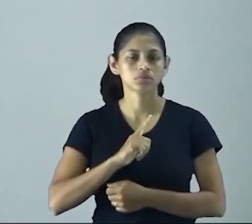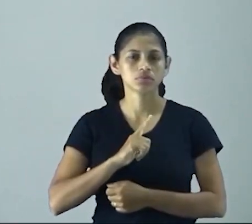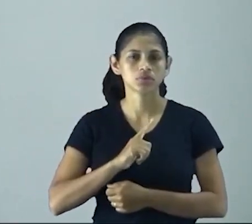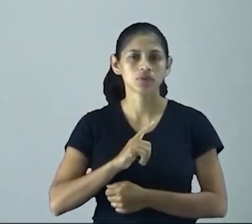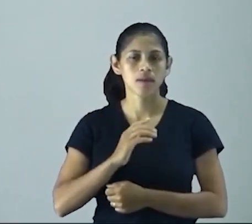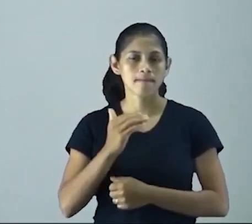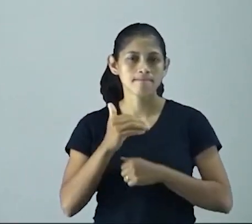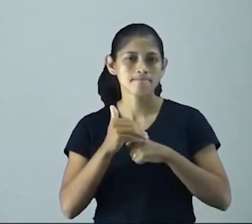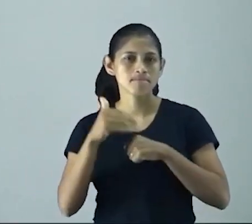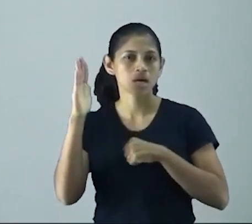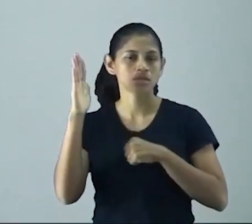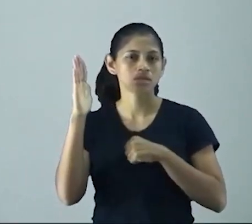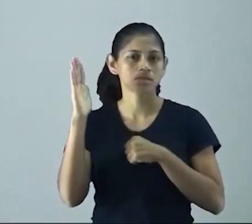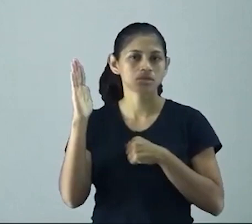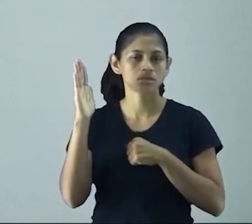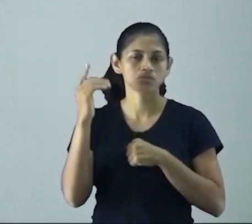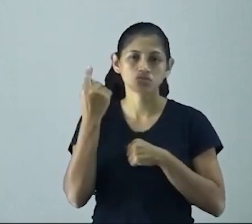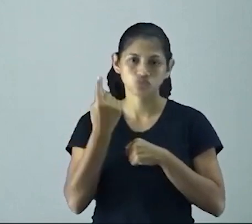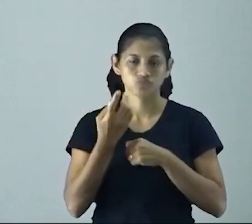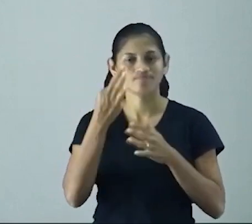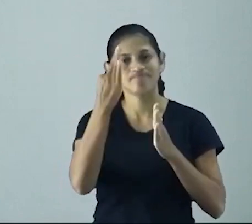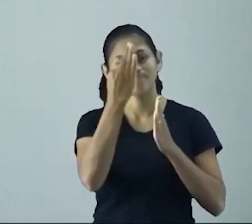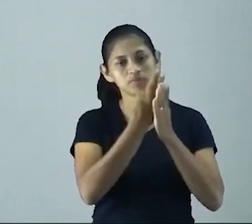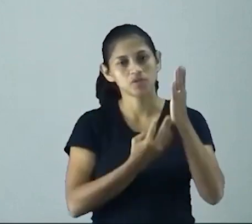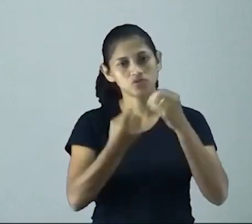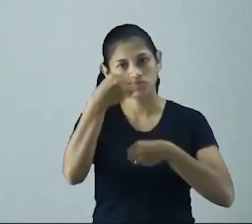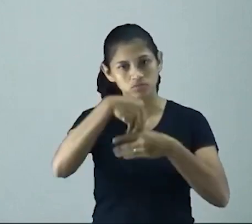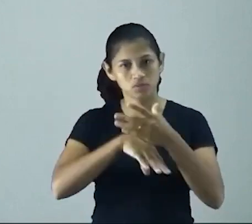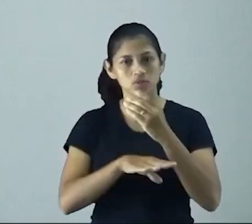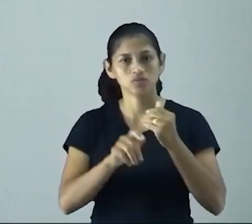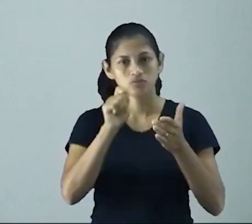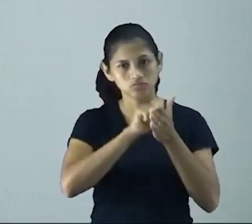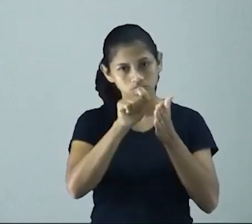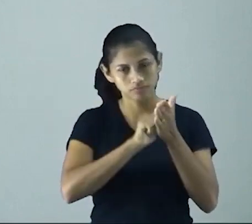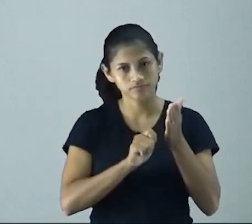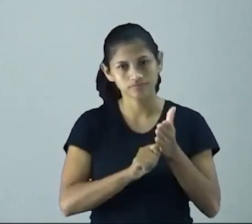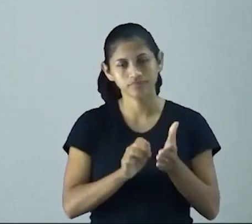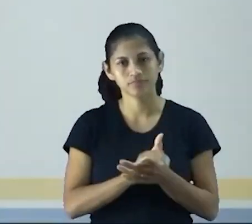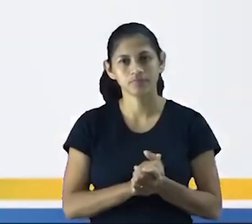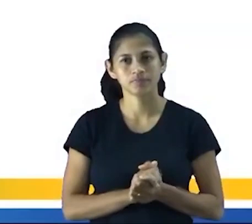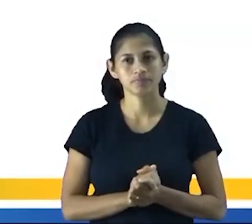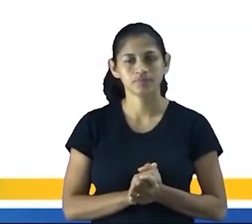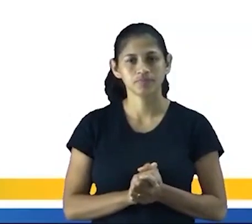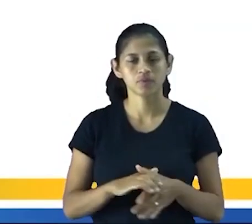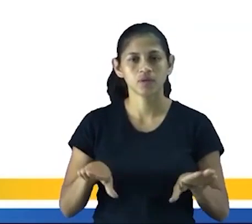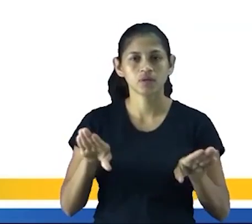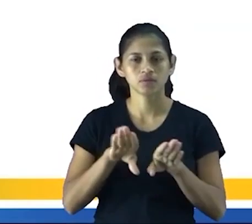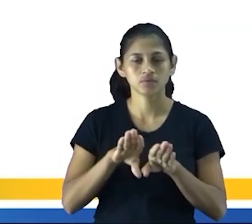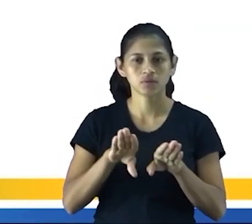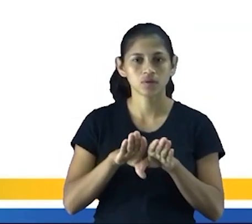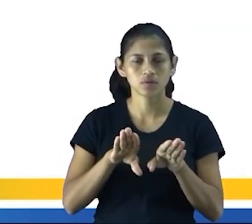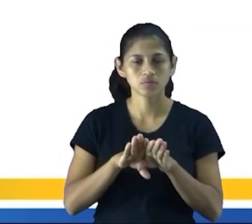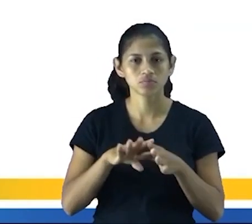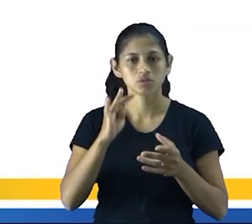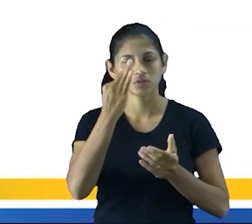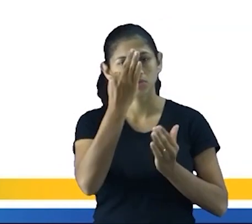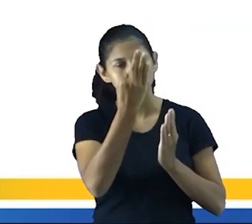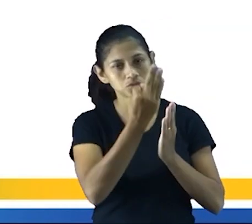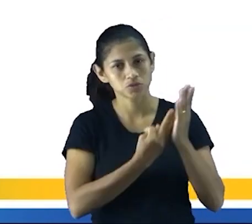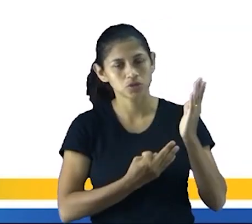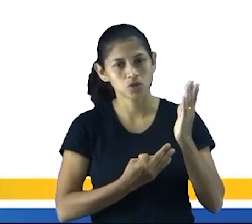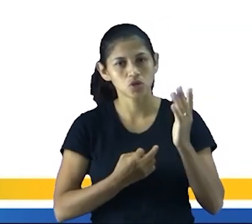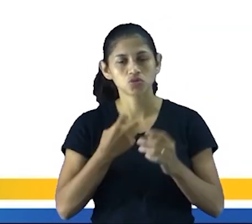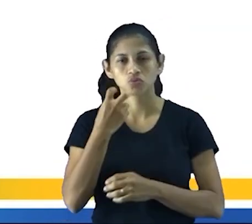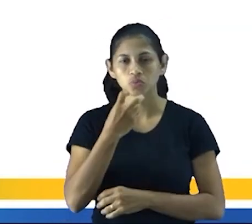de um tipo, né, de texto dentro dele, tá bom? Também são textos orais ou escritos, né,